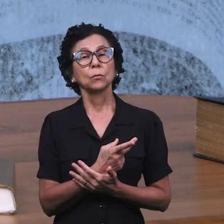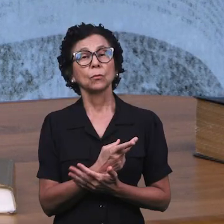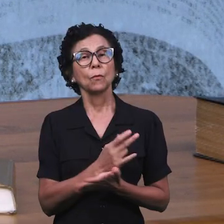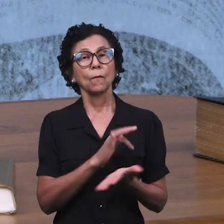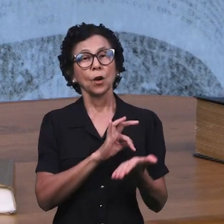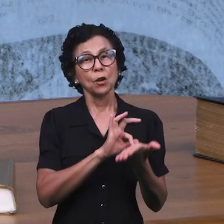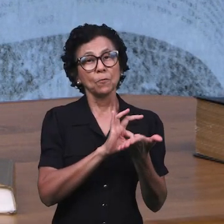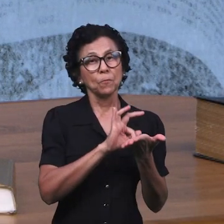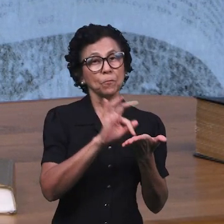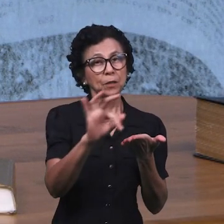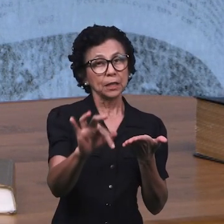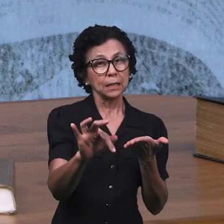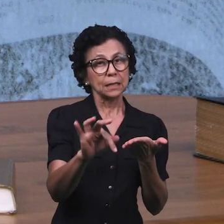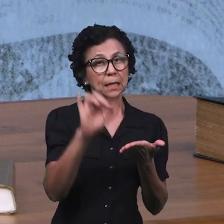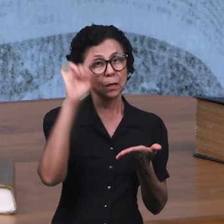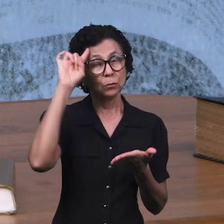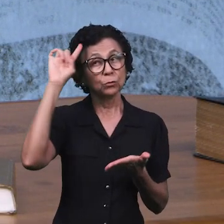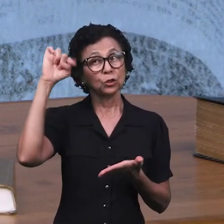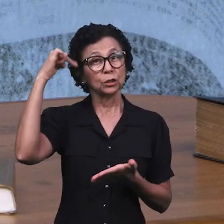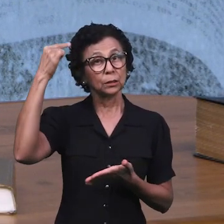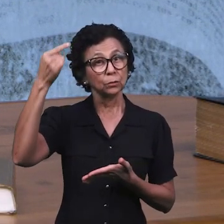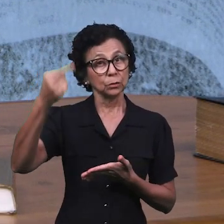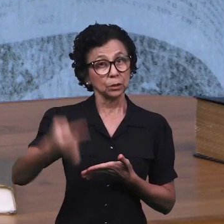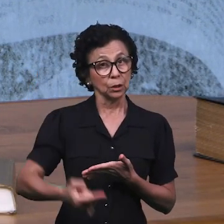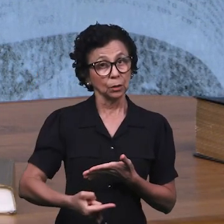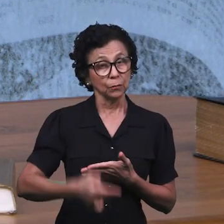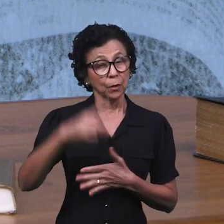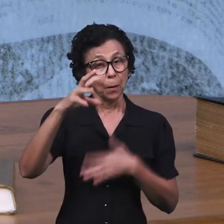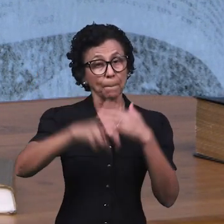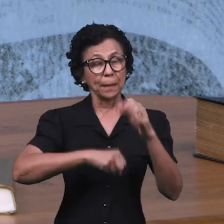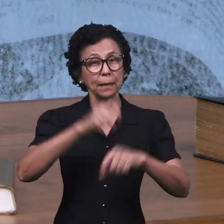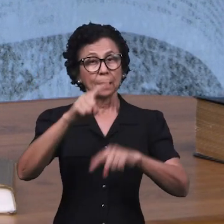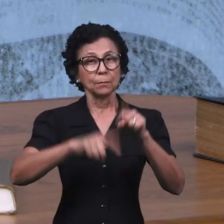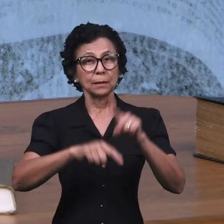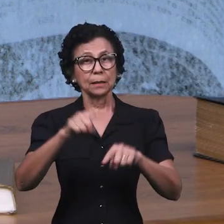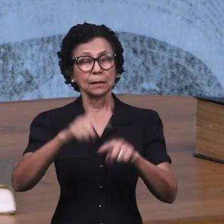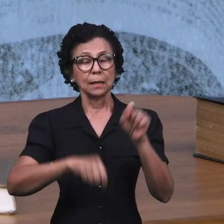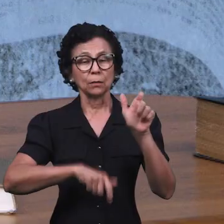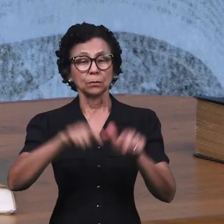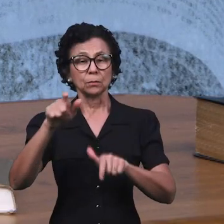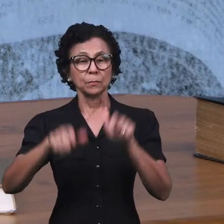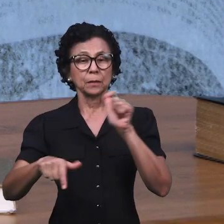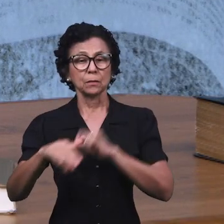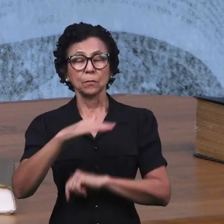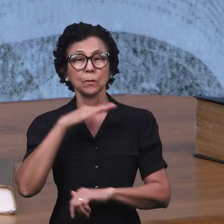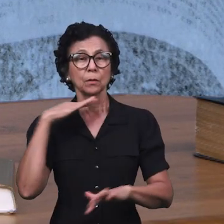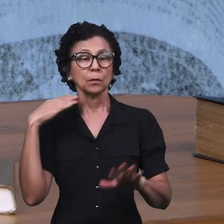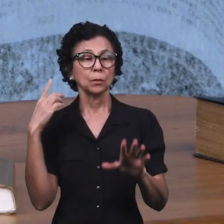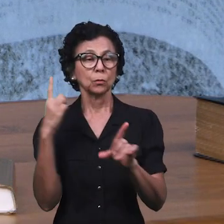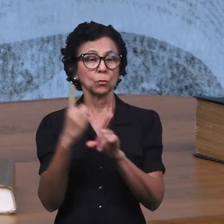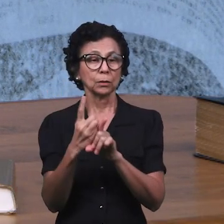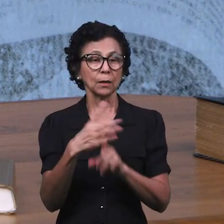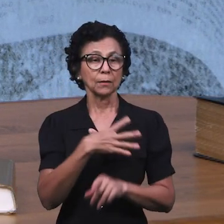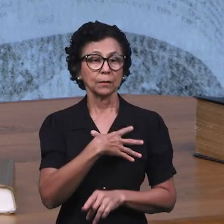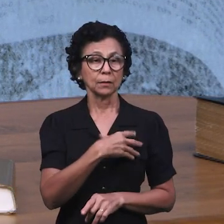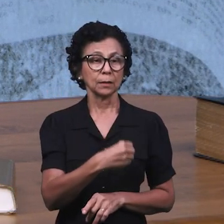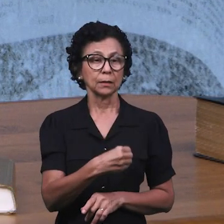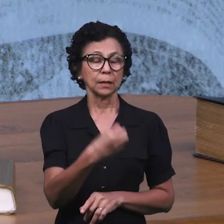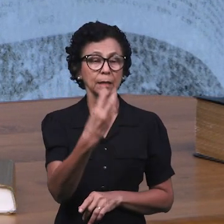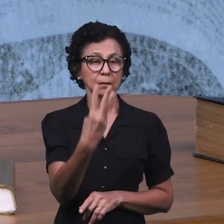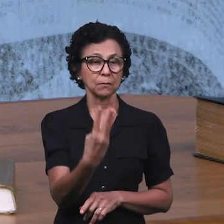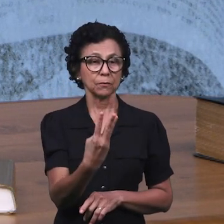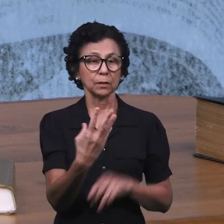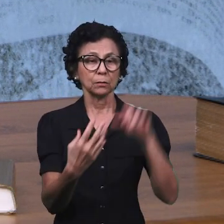ao outro dia despojar os mortos, acharam Saul e a seus 3 filhos estirados